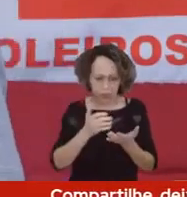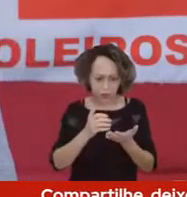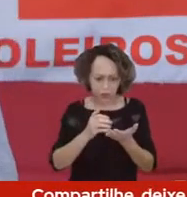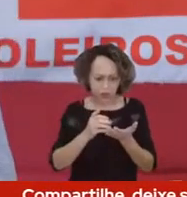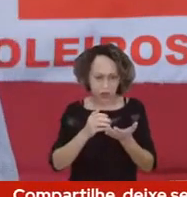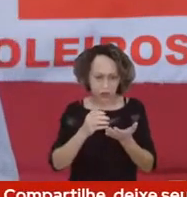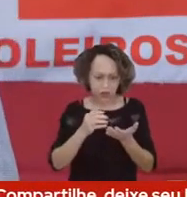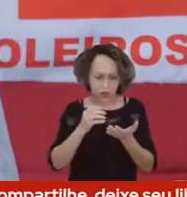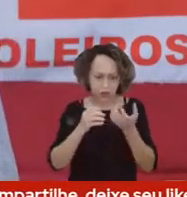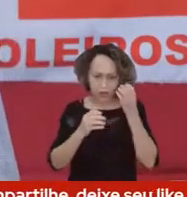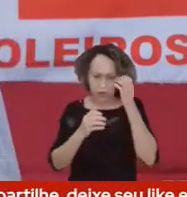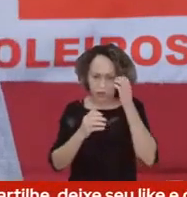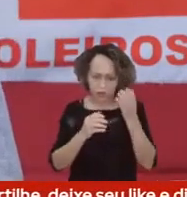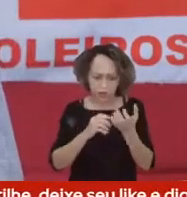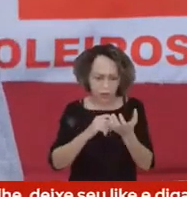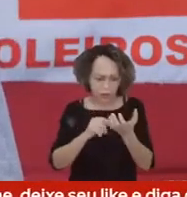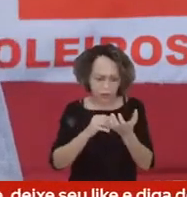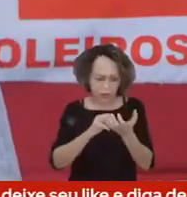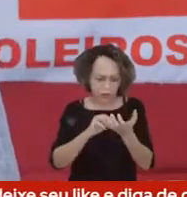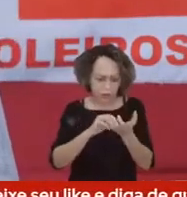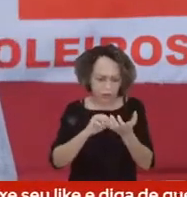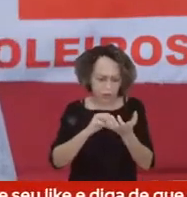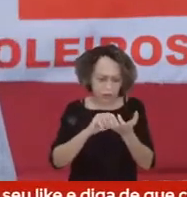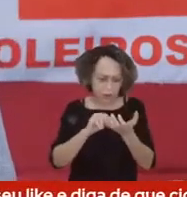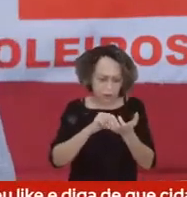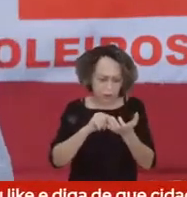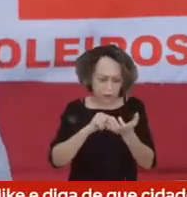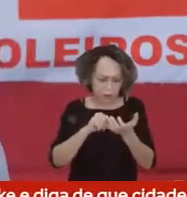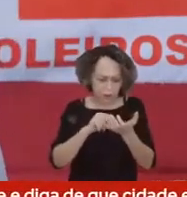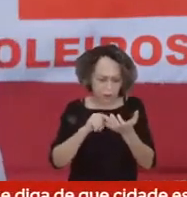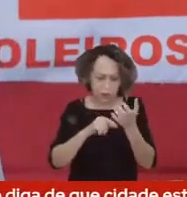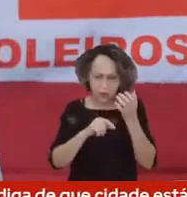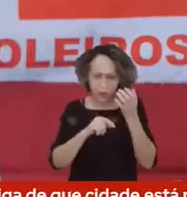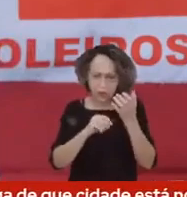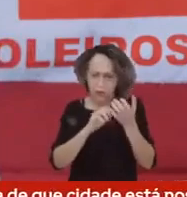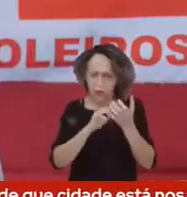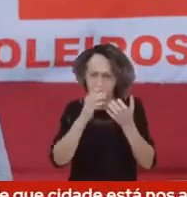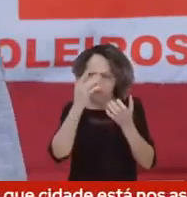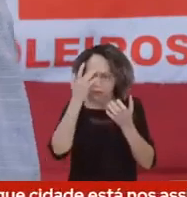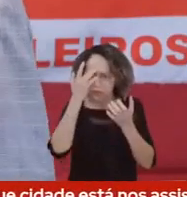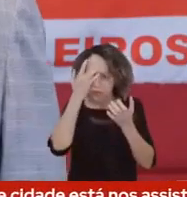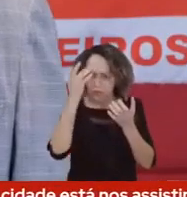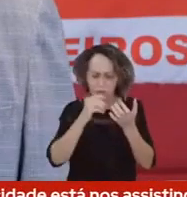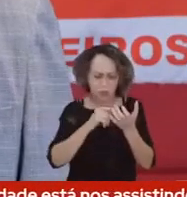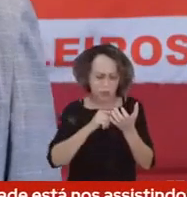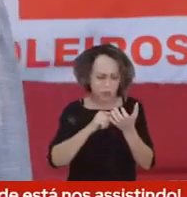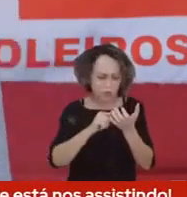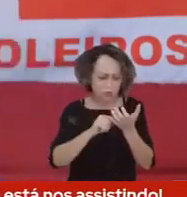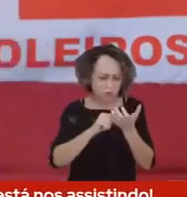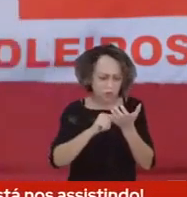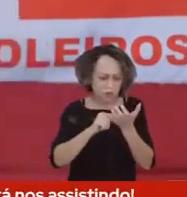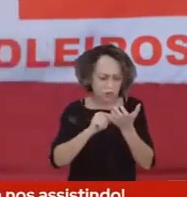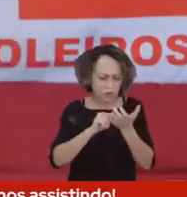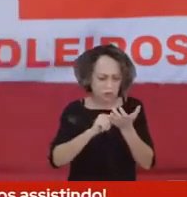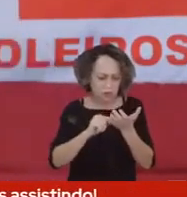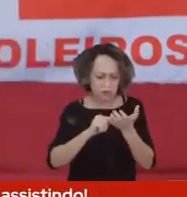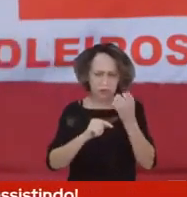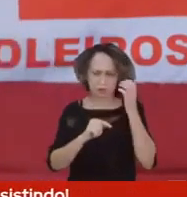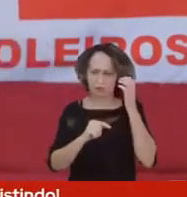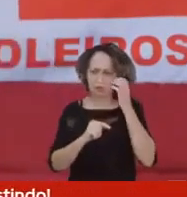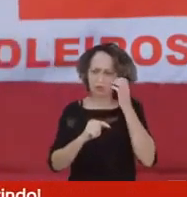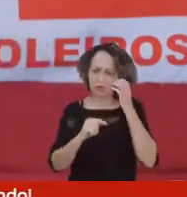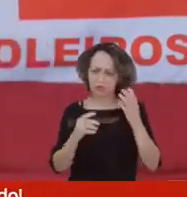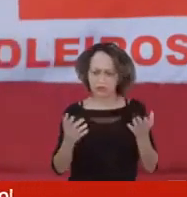que vocês estão vendo no celular de vocês. Isso, eu no diretório do PT, eu